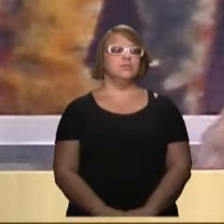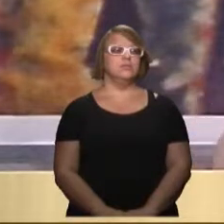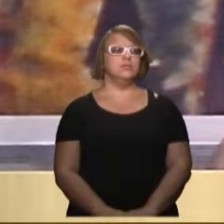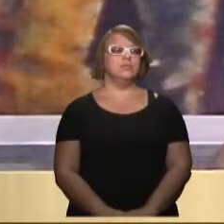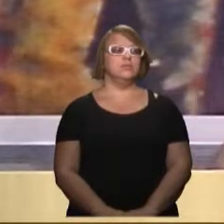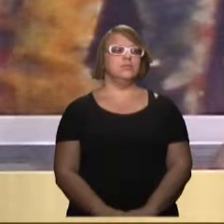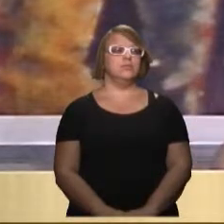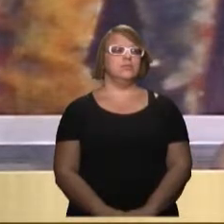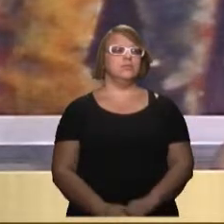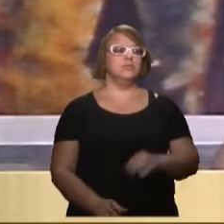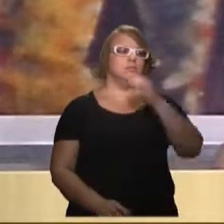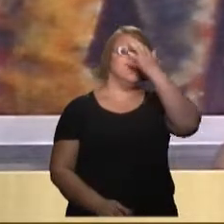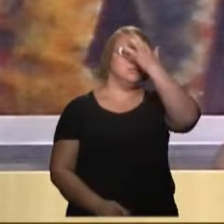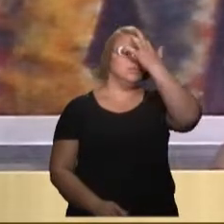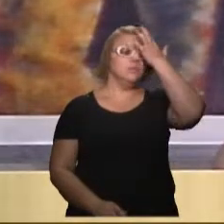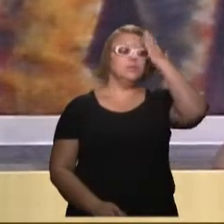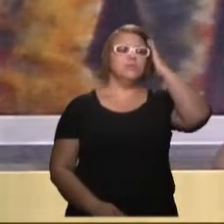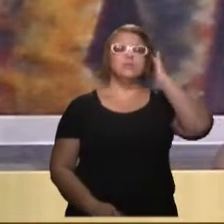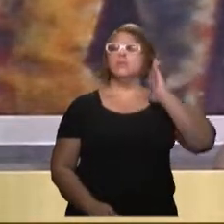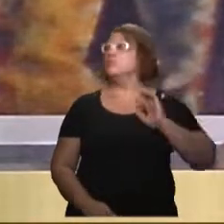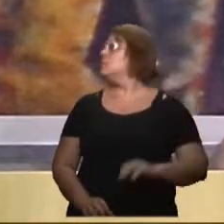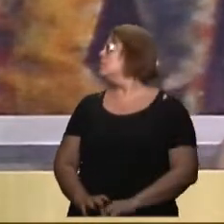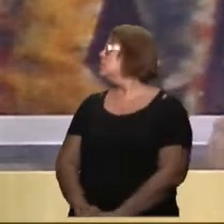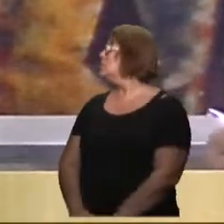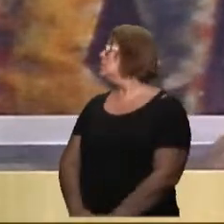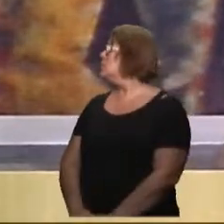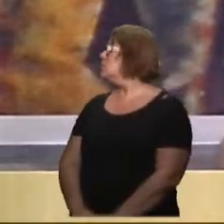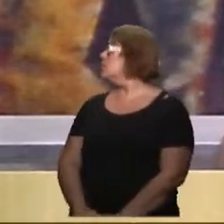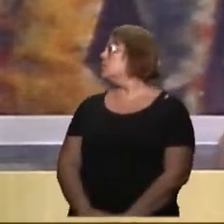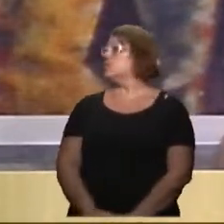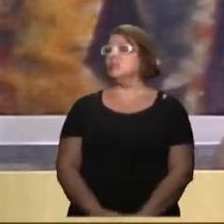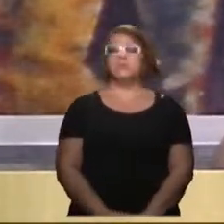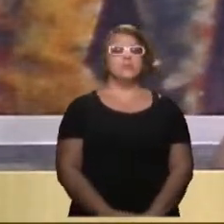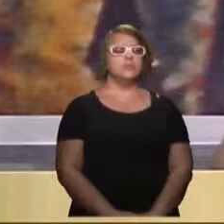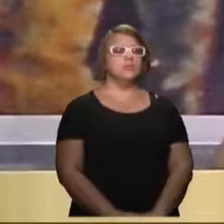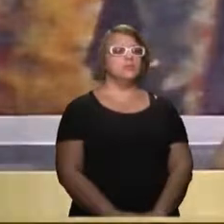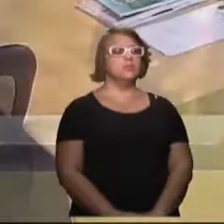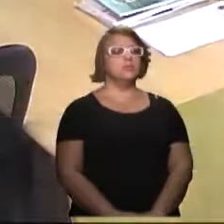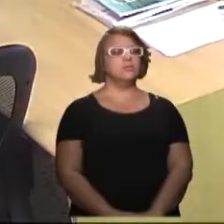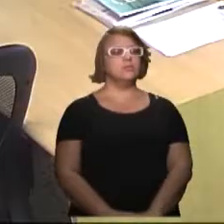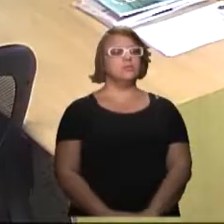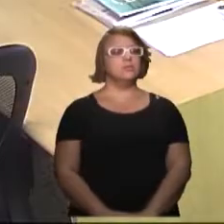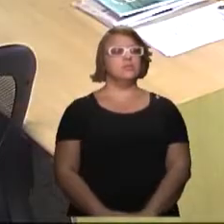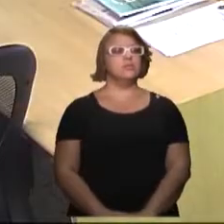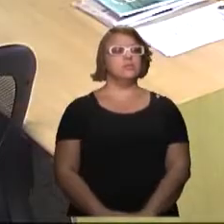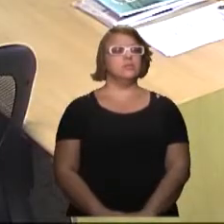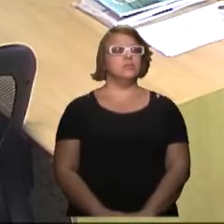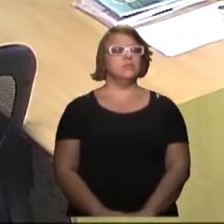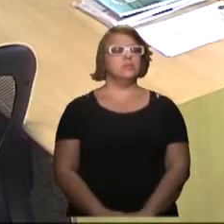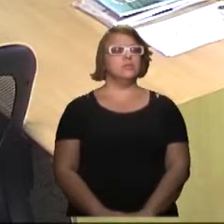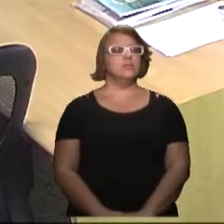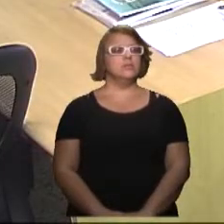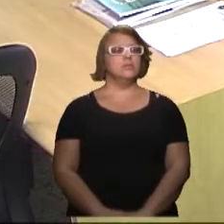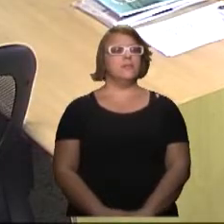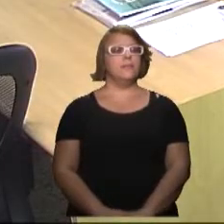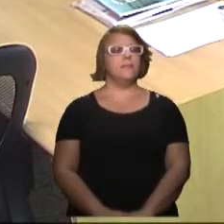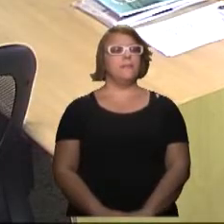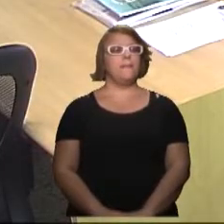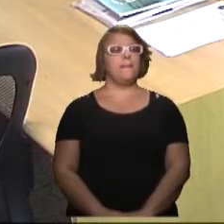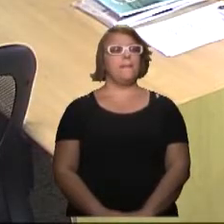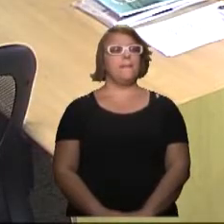E montarei, marcarei essa extraordinária, tá bom? Senhor presidente, uma questão de ordem. Gostaria de consultar mesmo a possibilidade de